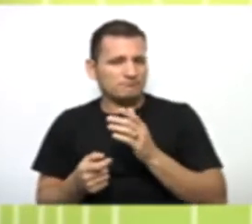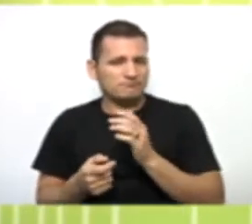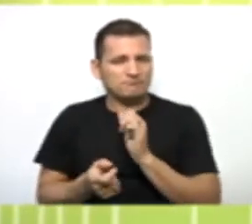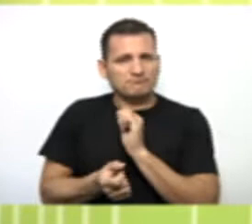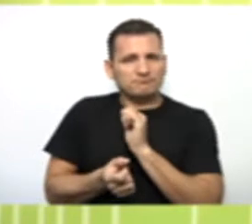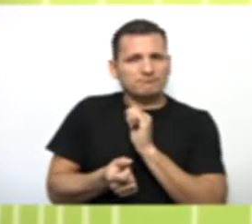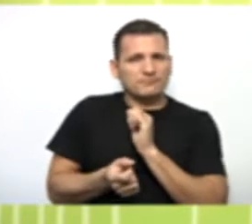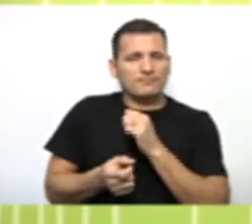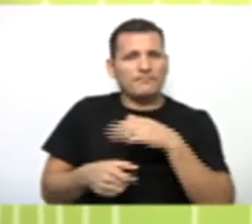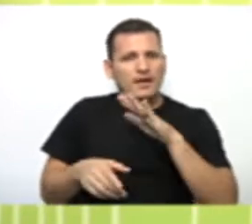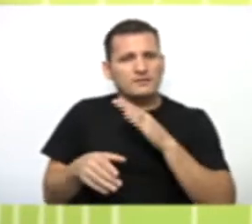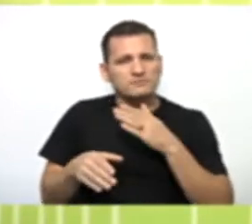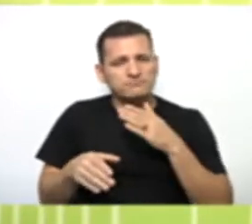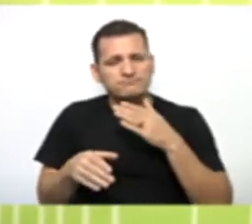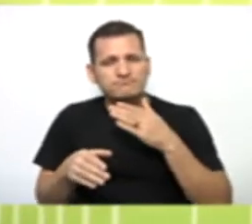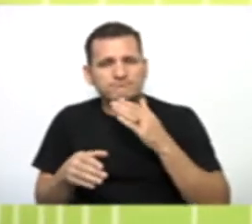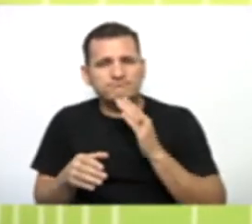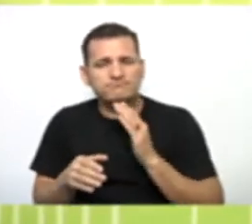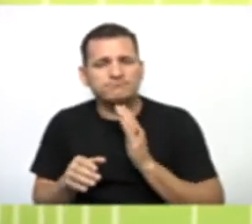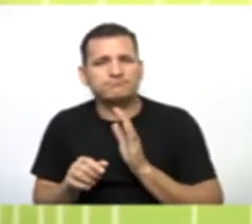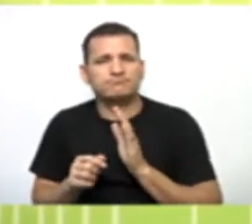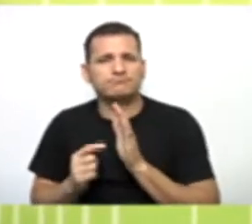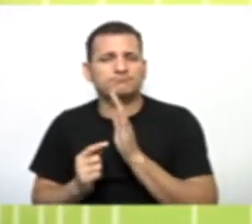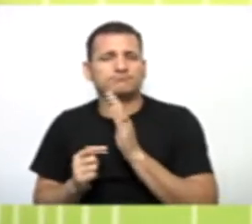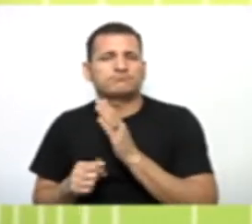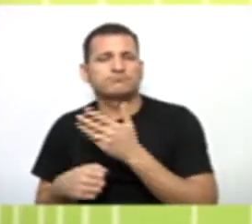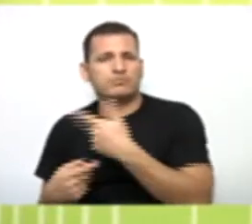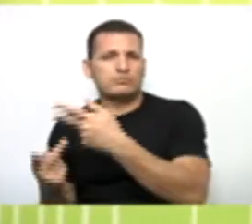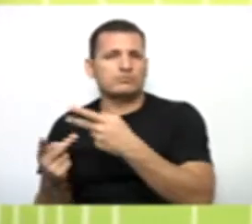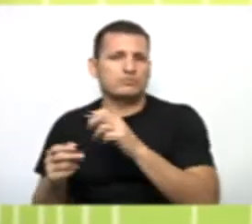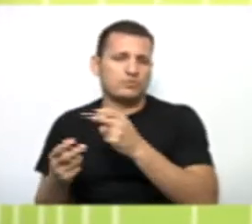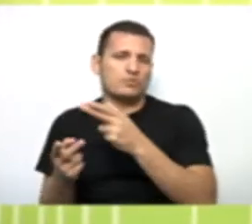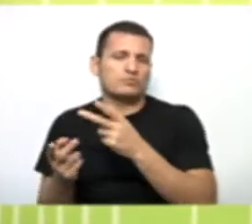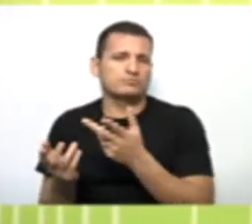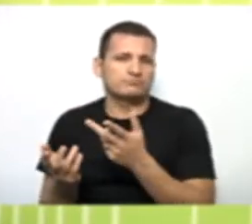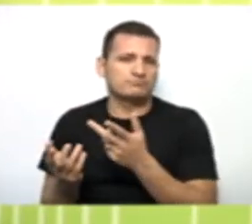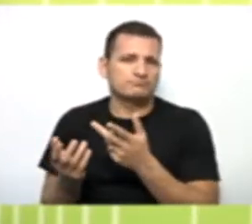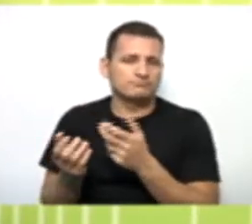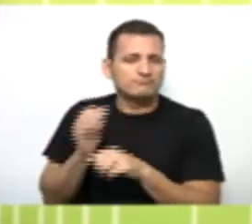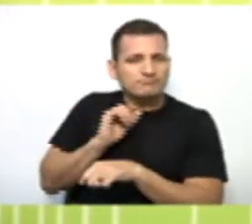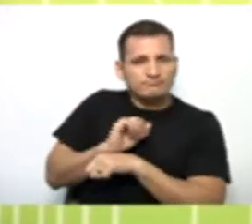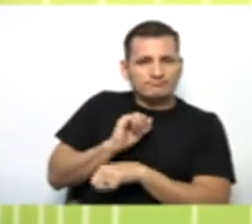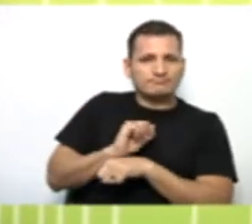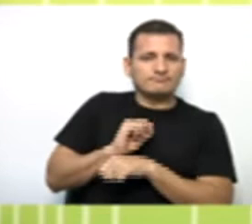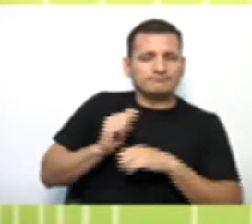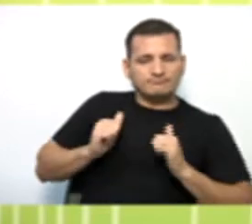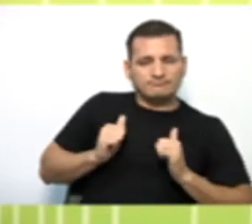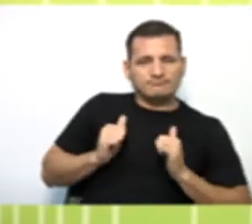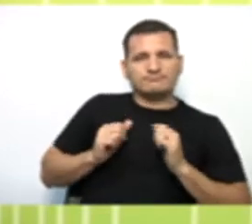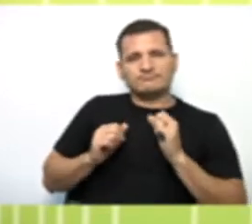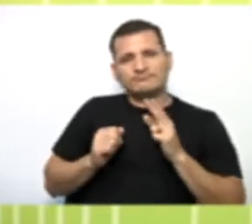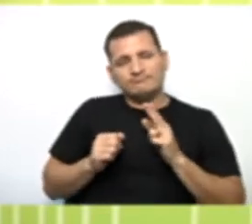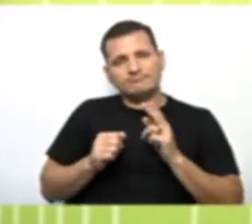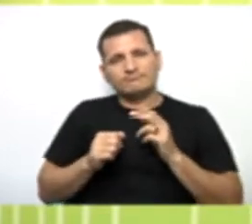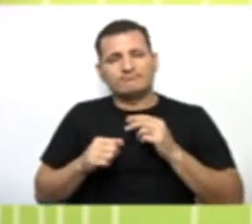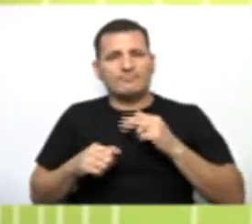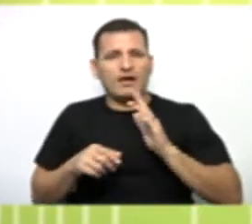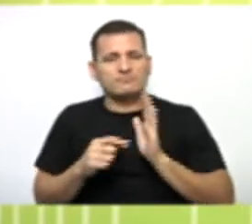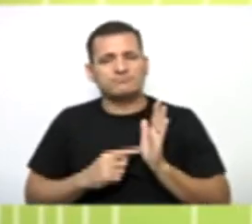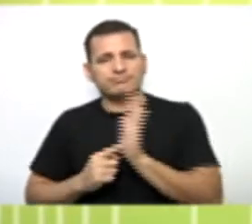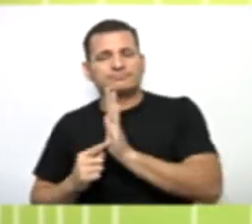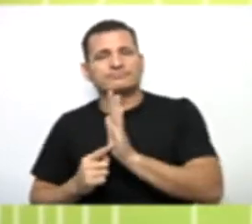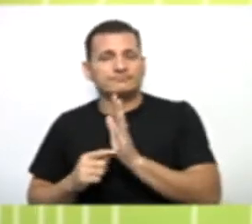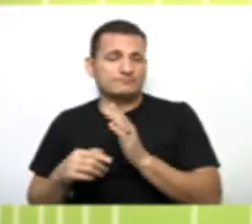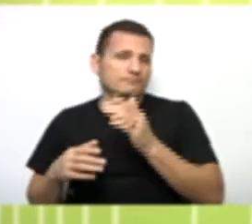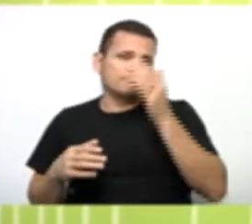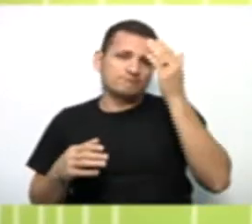Ou defensivo? Será que eu preciso colocar um pouco mais de poder? Ou preciso colocar, ou ceder um pouquinho? Isso não dá para